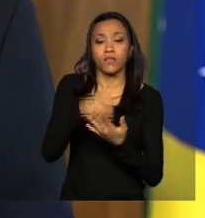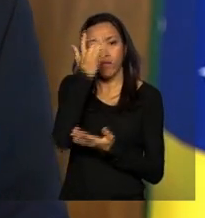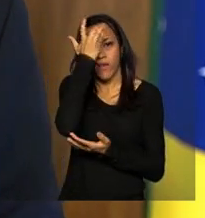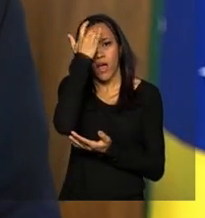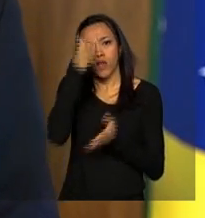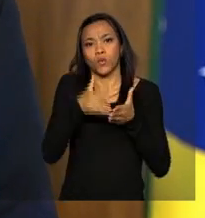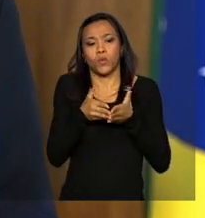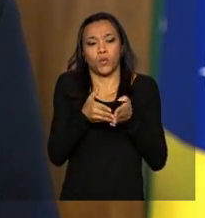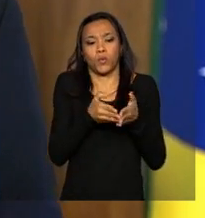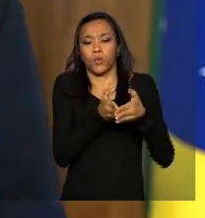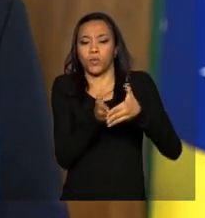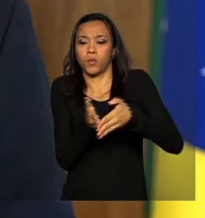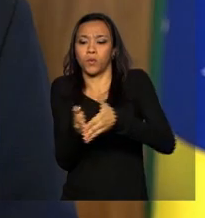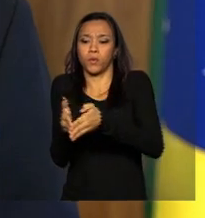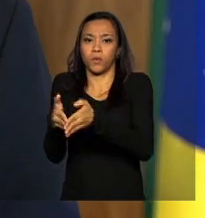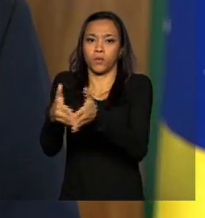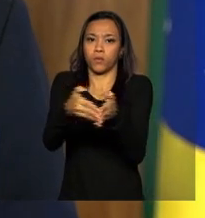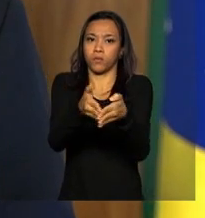navegabilidade e